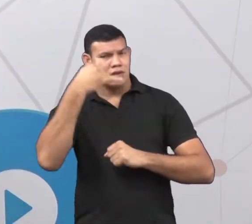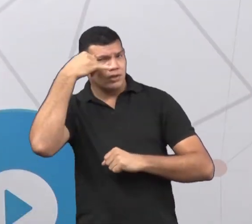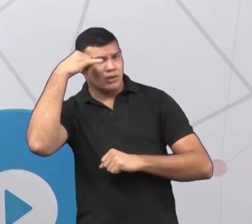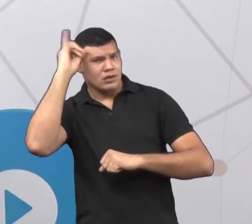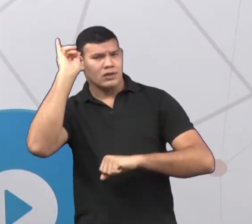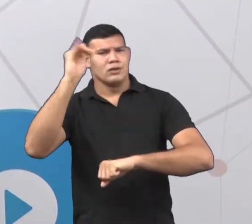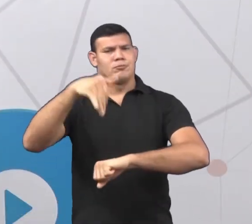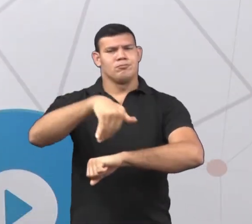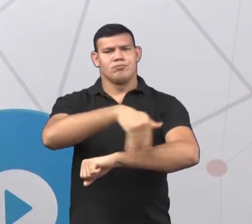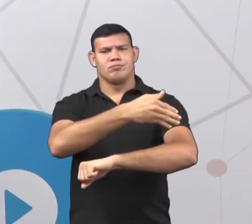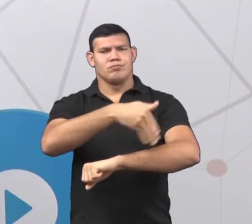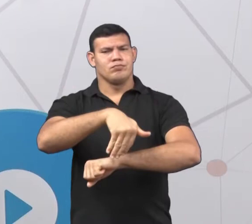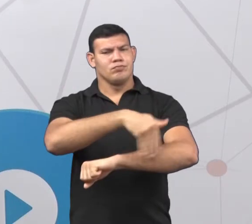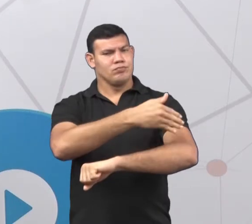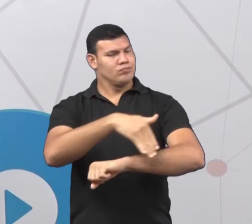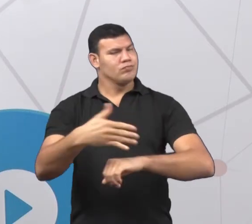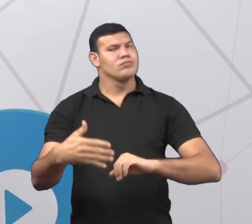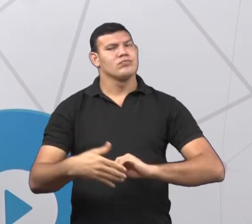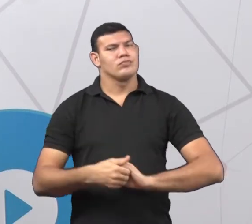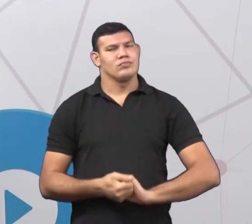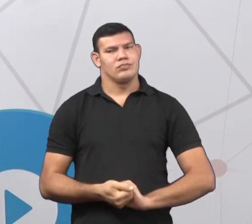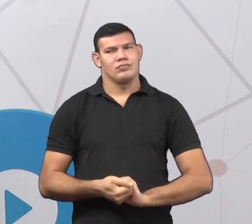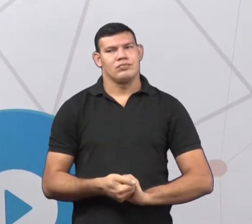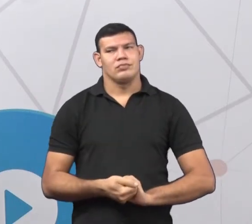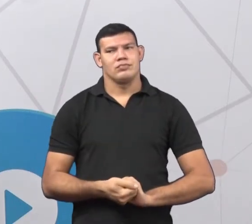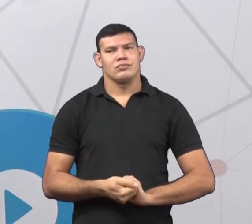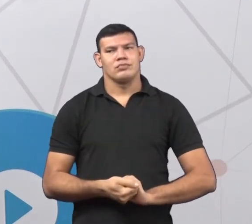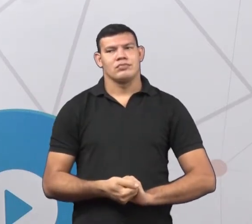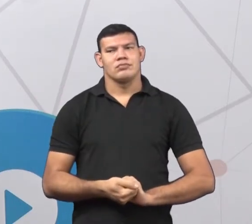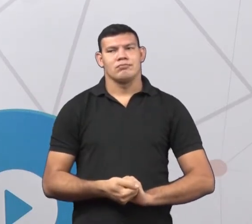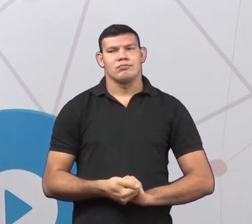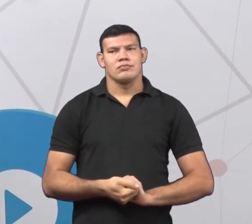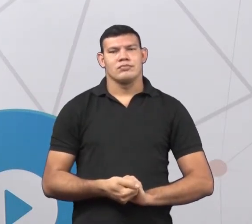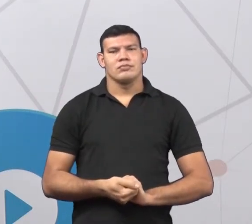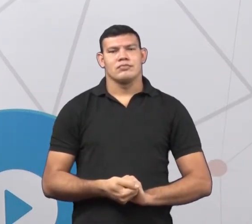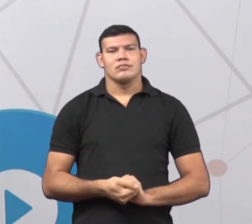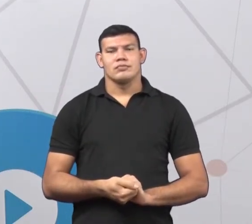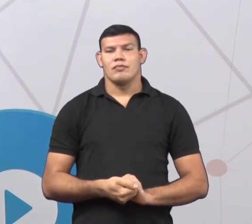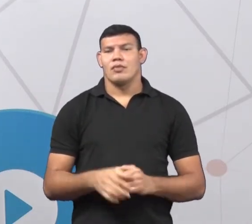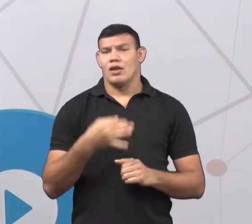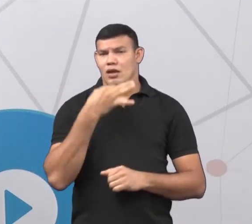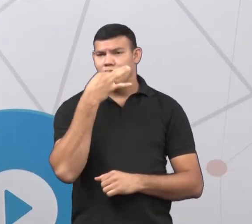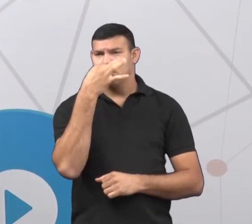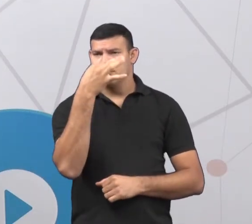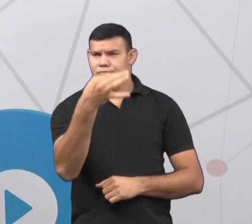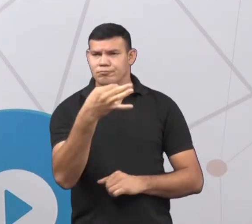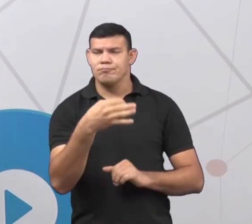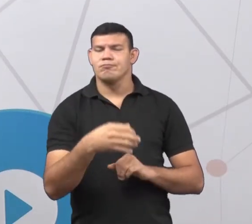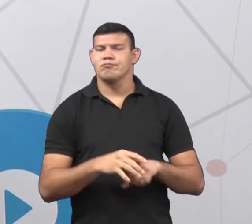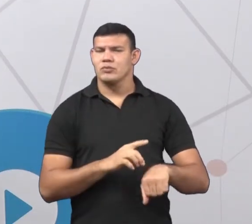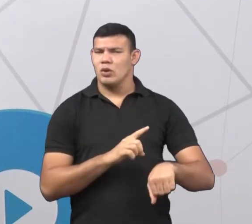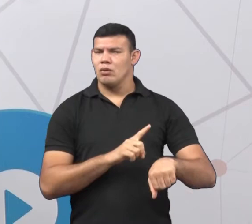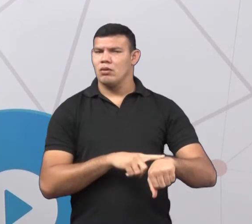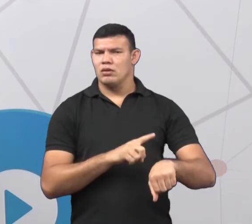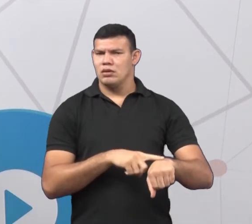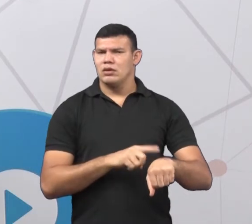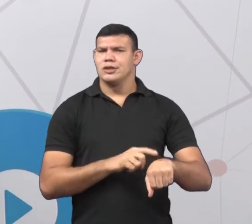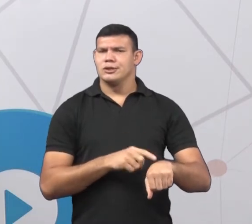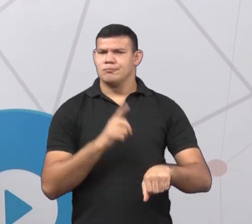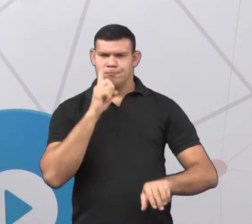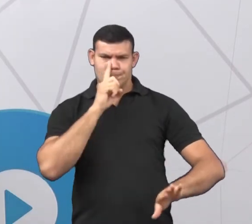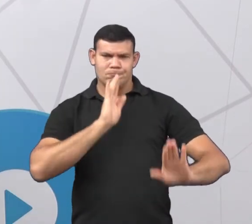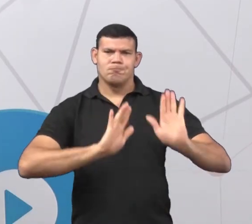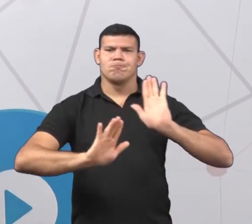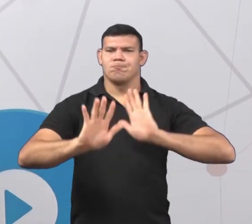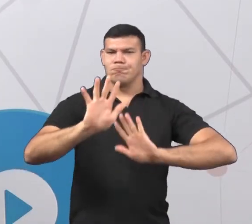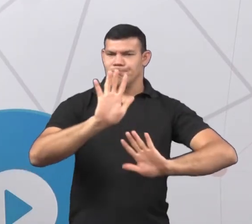publicou lá? Creo que el momento es peligroso. Olha ele expressando o creo. Creo que el momento es peligroso. Ele acredita que